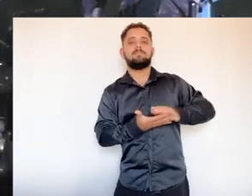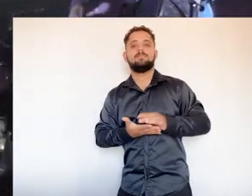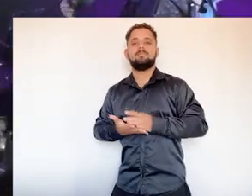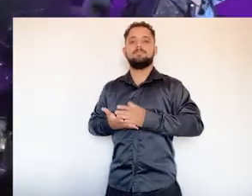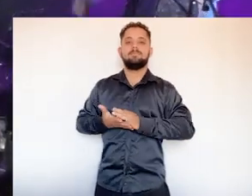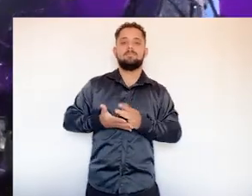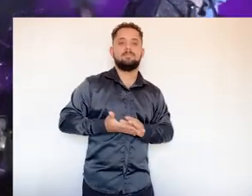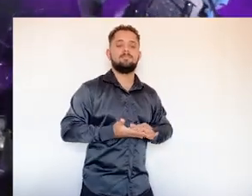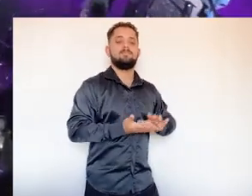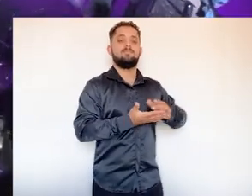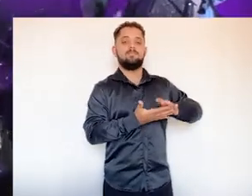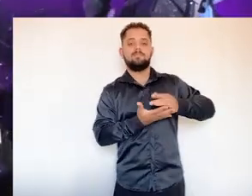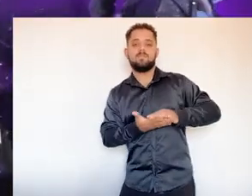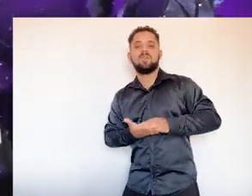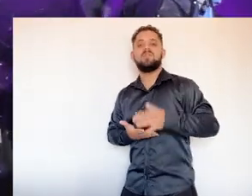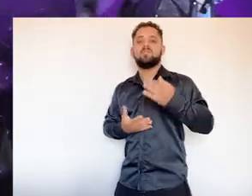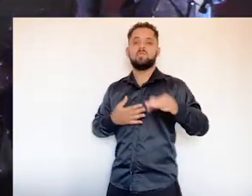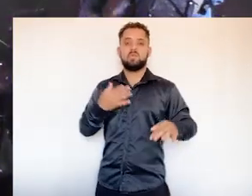No